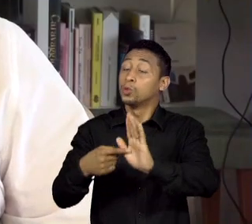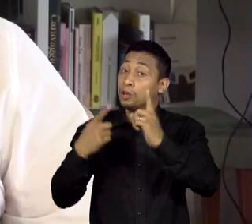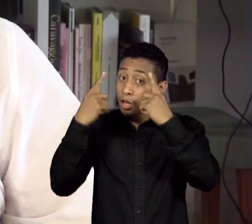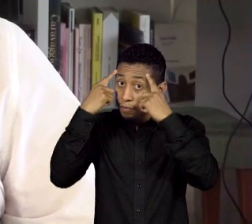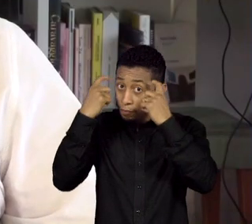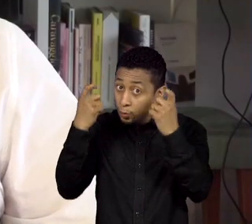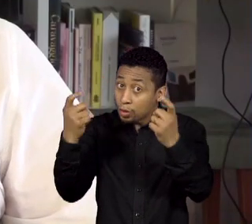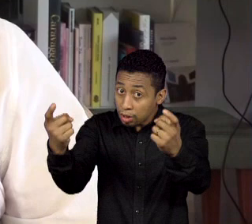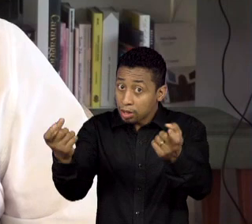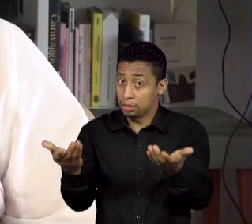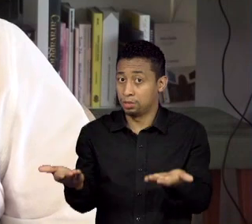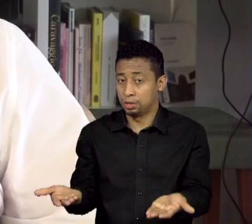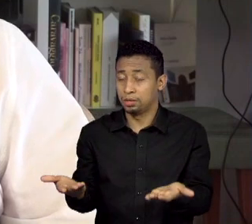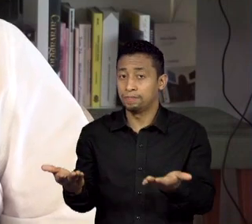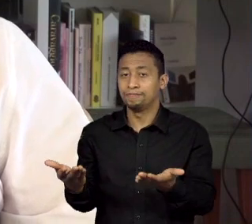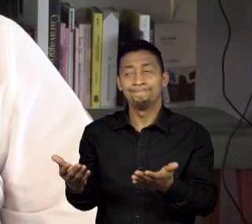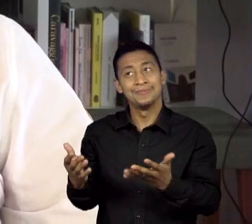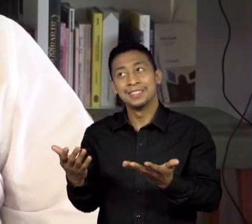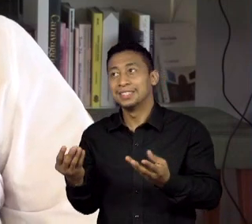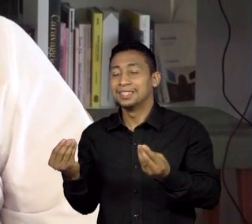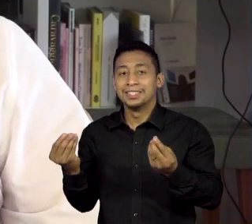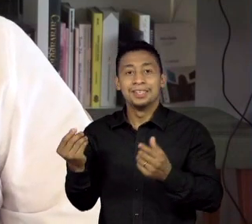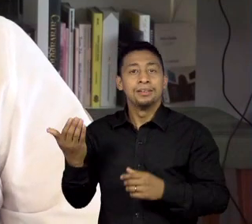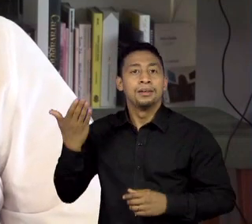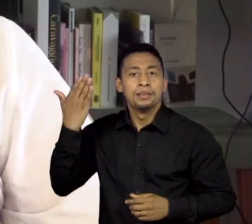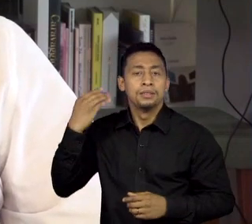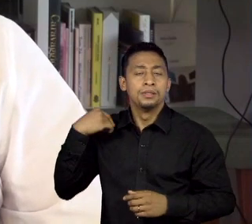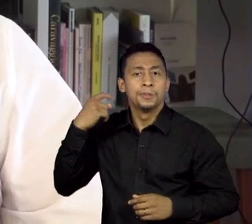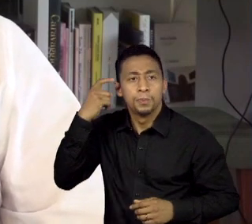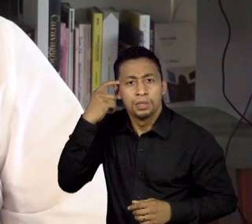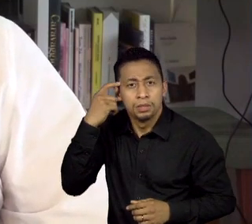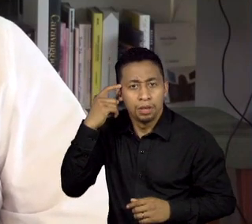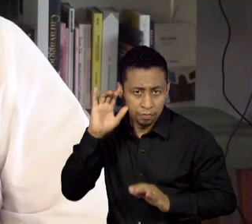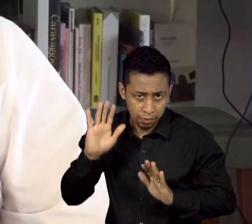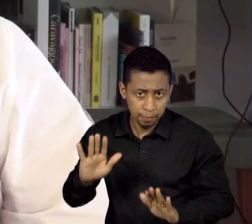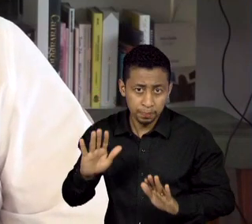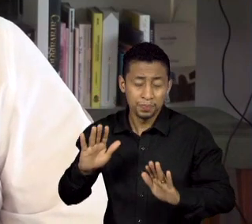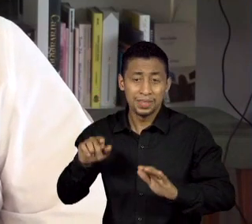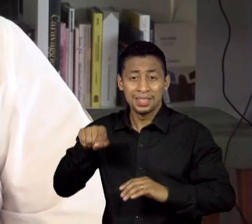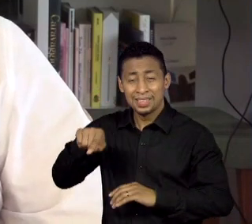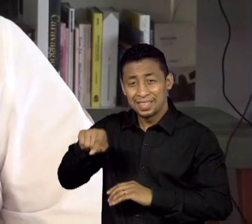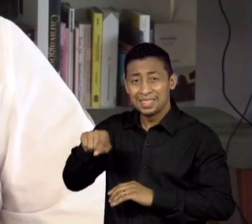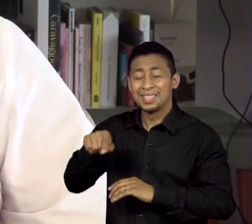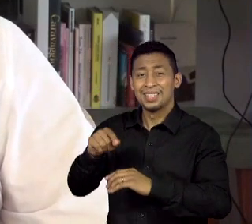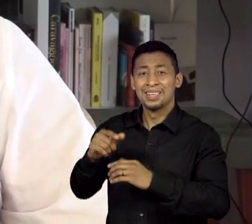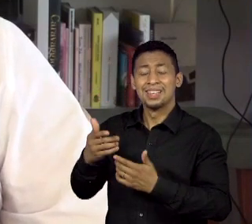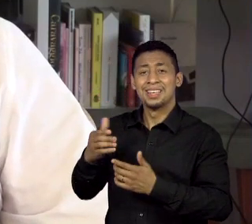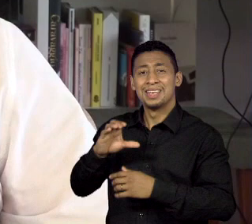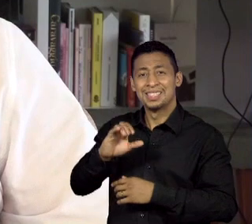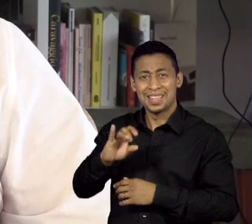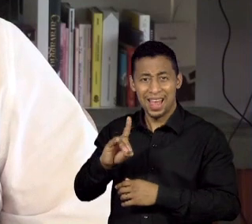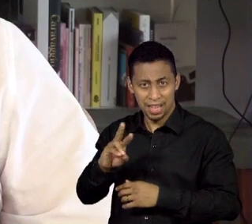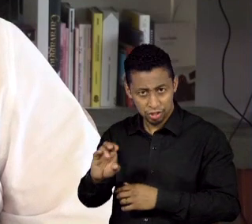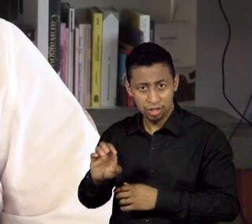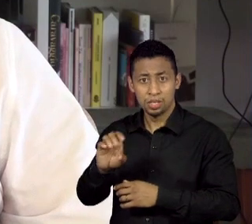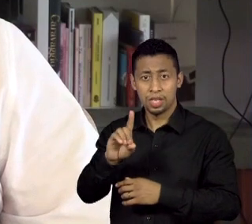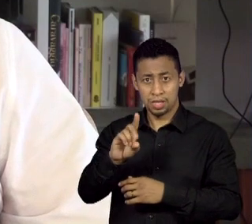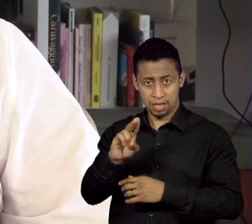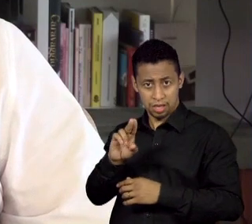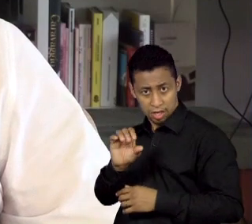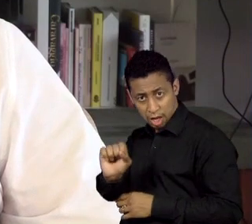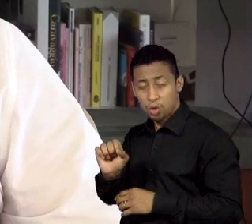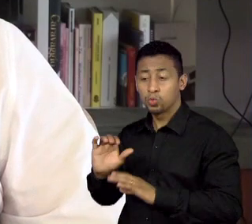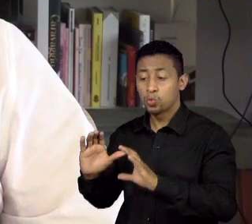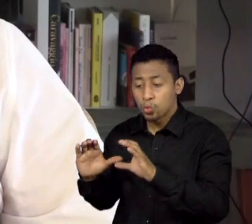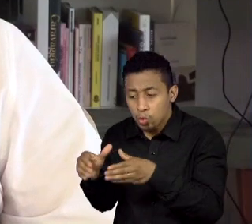isso, a gente sempre pensava que o Cidade de Deus tem um ponto de vista da comunidade, né? O Tropa de Elite tem